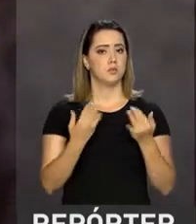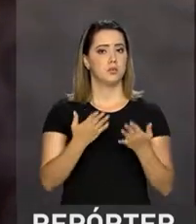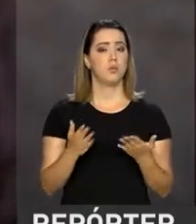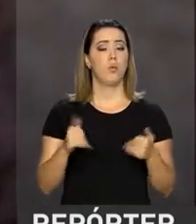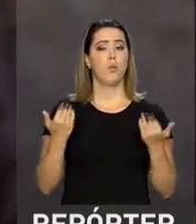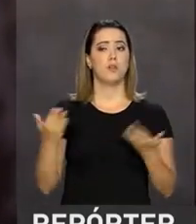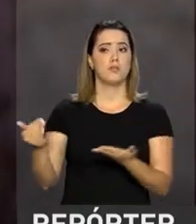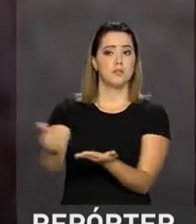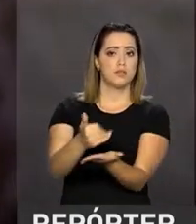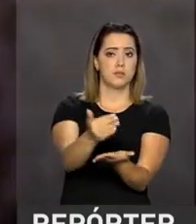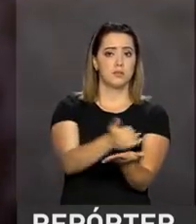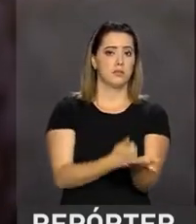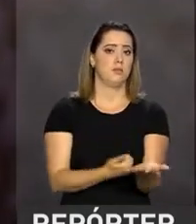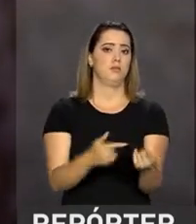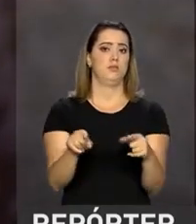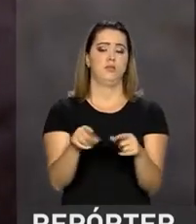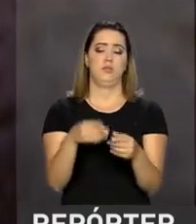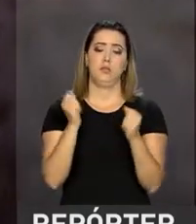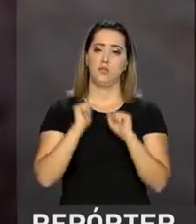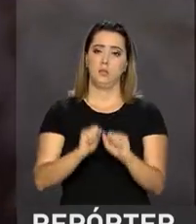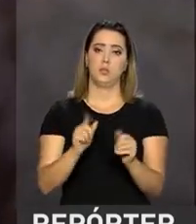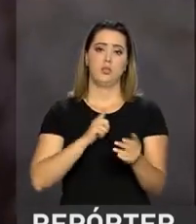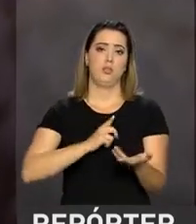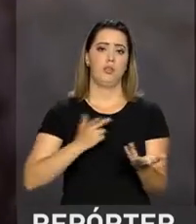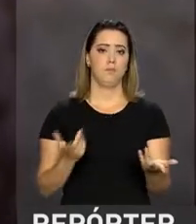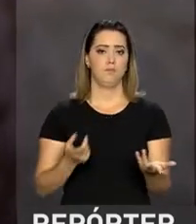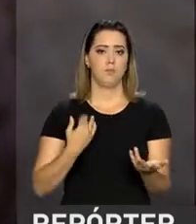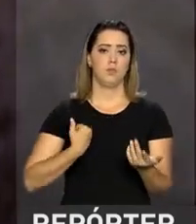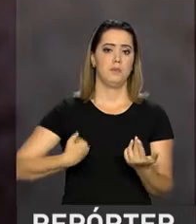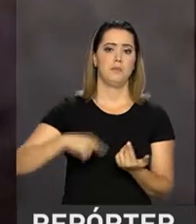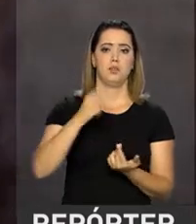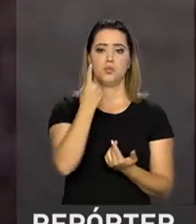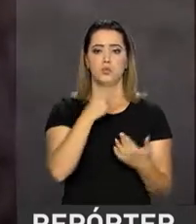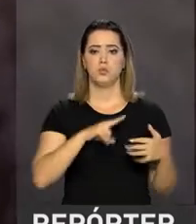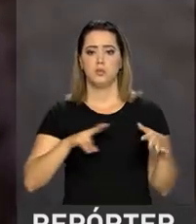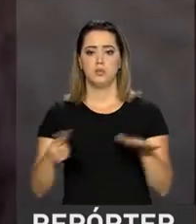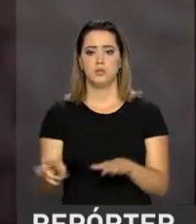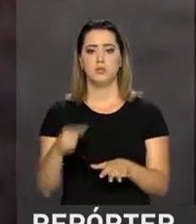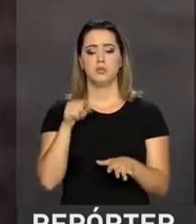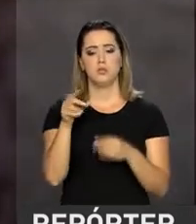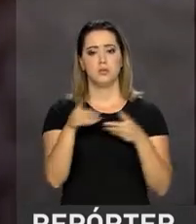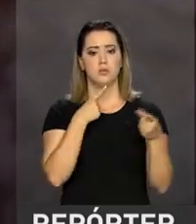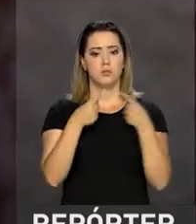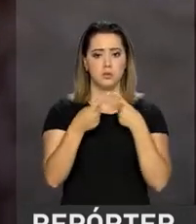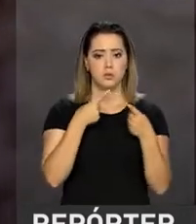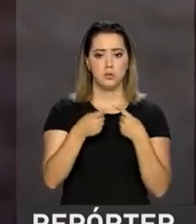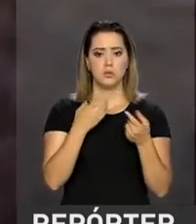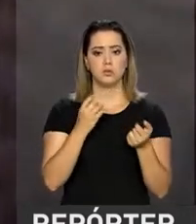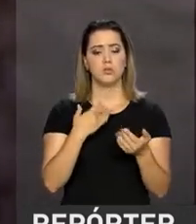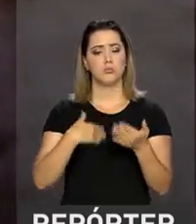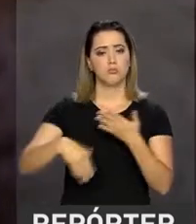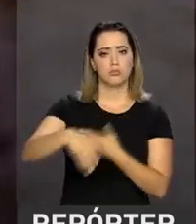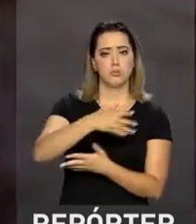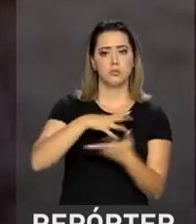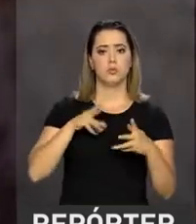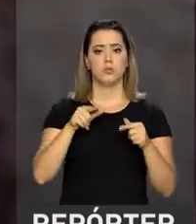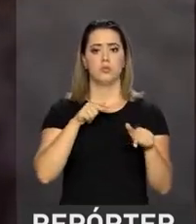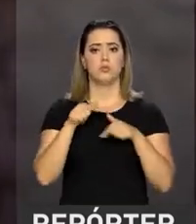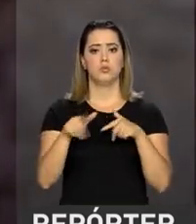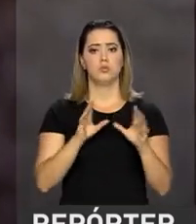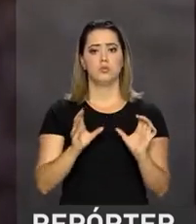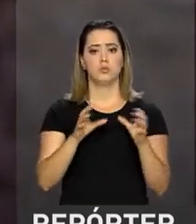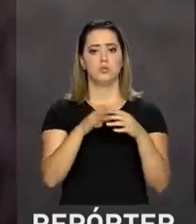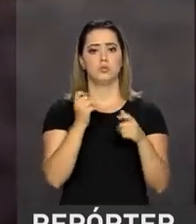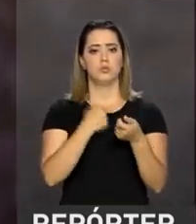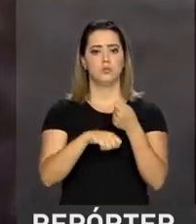extraordinárias podíamos contar foram vários foi mais de uma semana em que esse debate permeou todo o trabalho da equipe